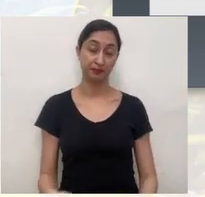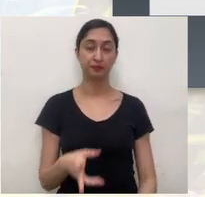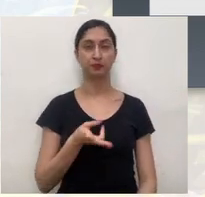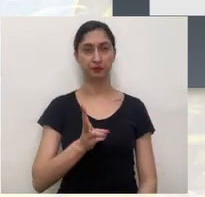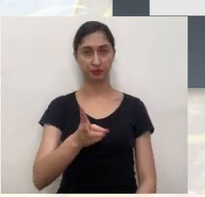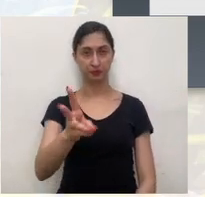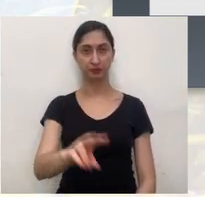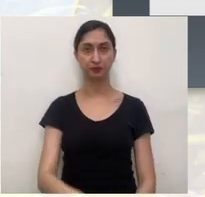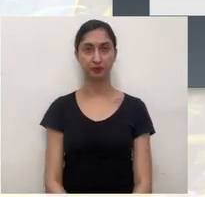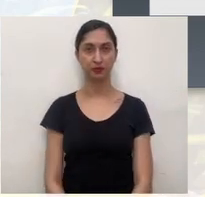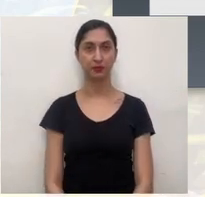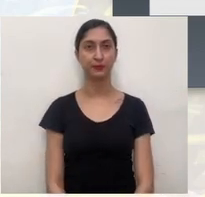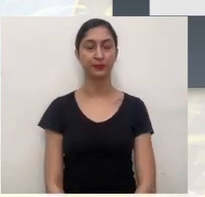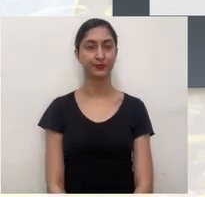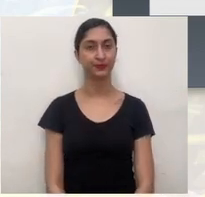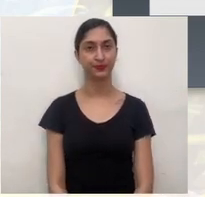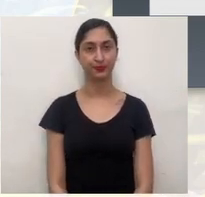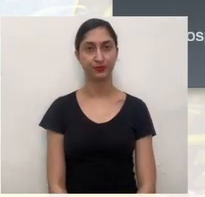continuando.